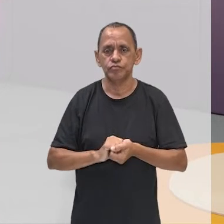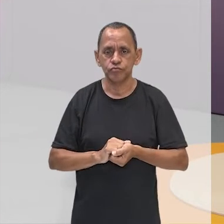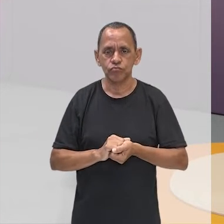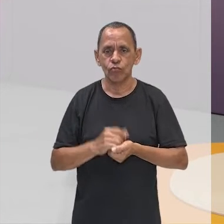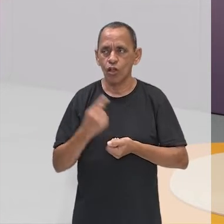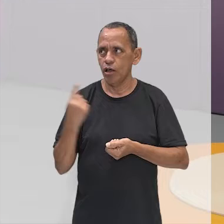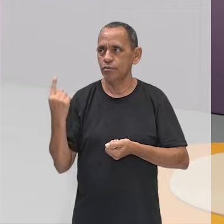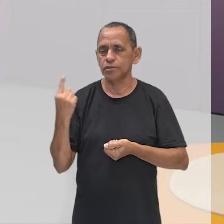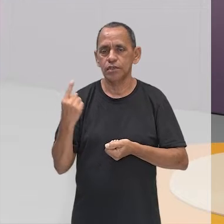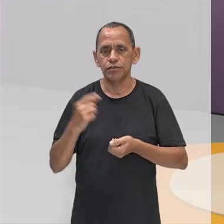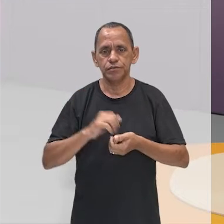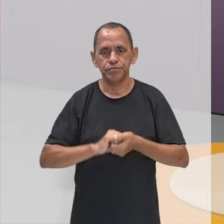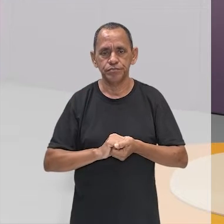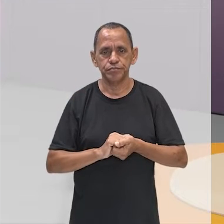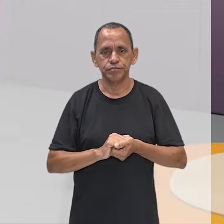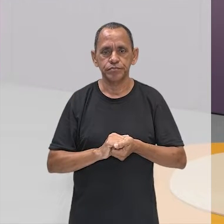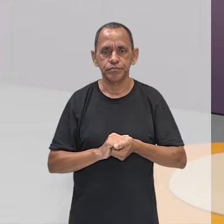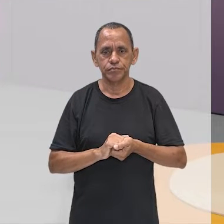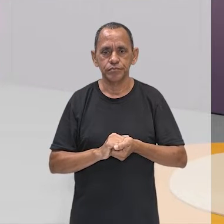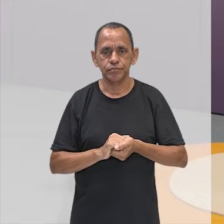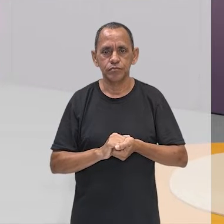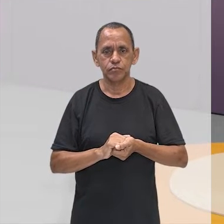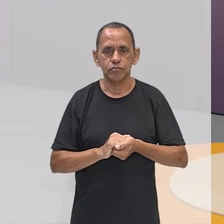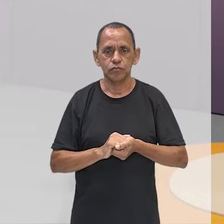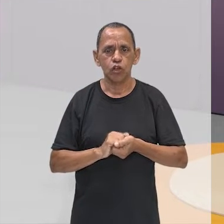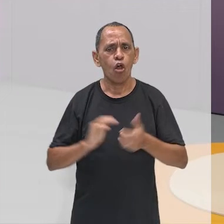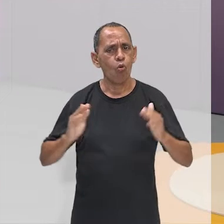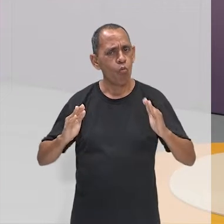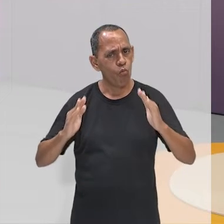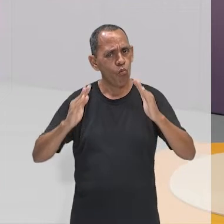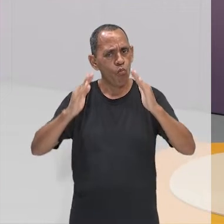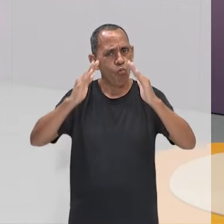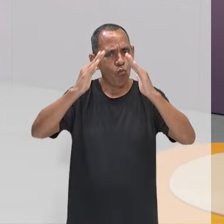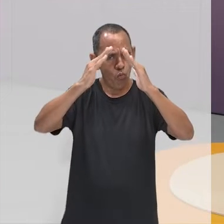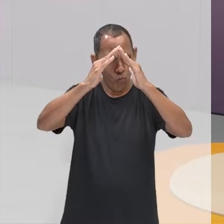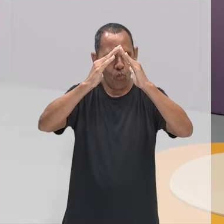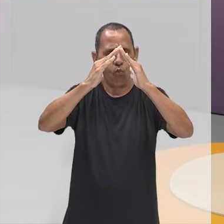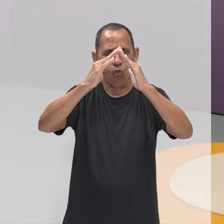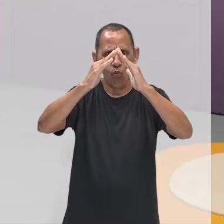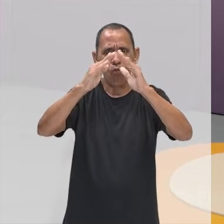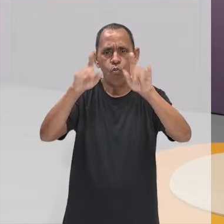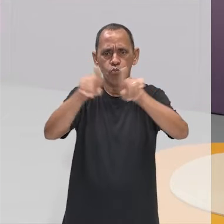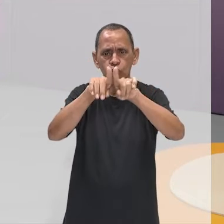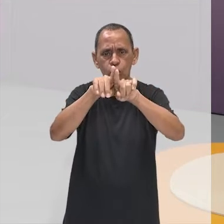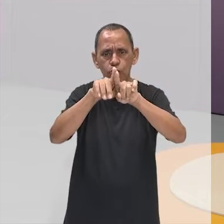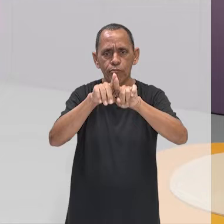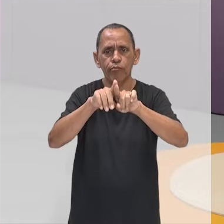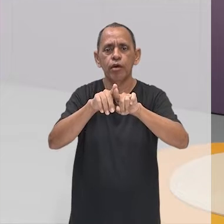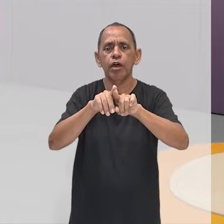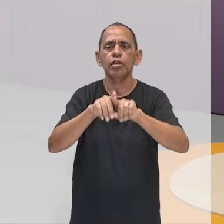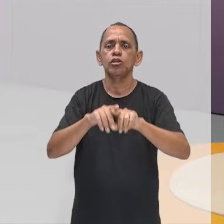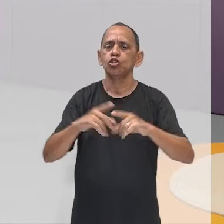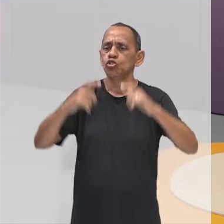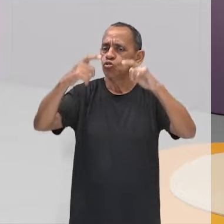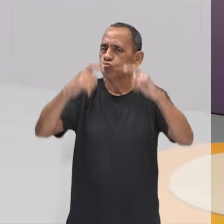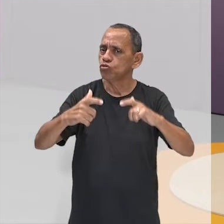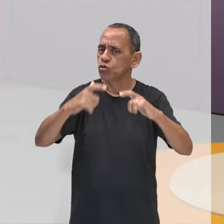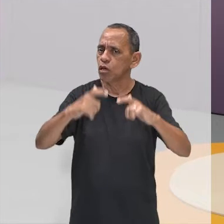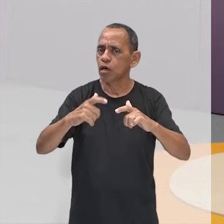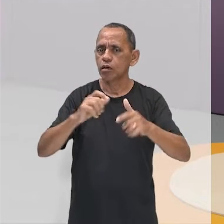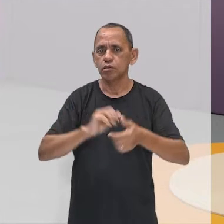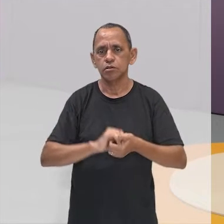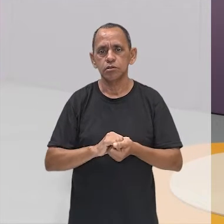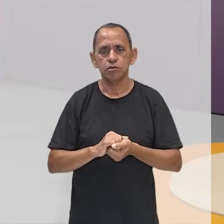o professor trouxe aqui para vocês. Das pirâmides escalonadas, dos templos que geralmente estavam ali no topo das pirâmides e